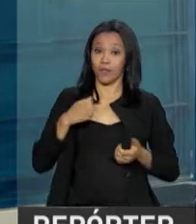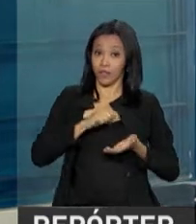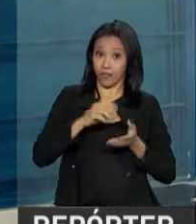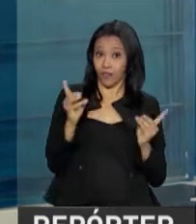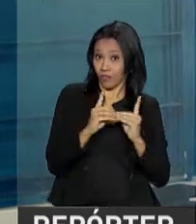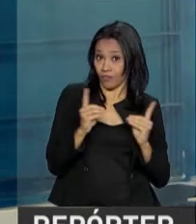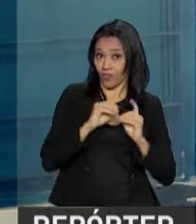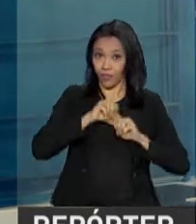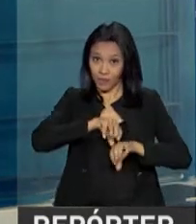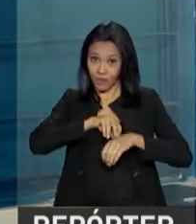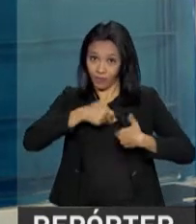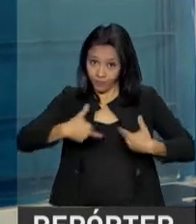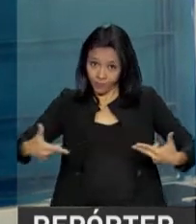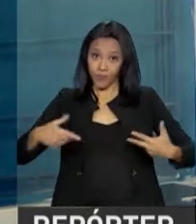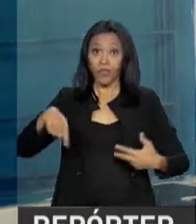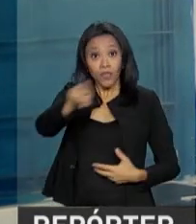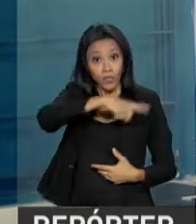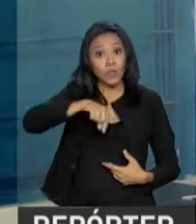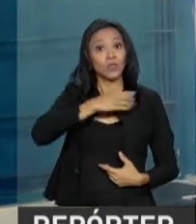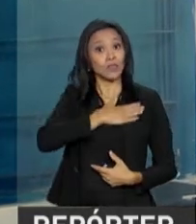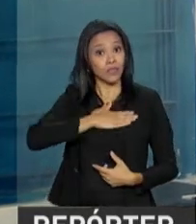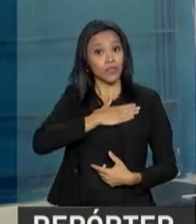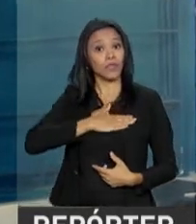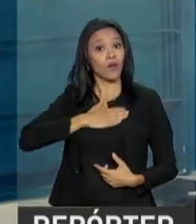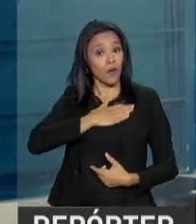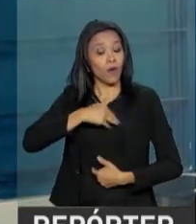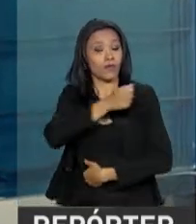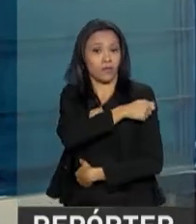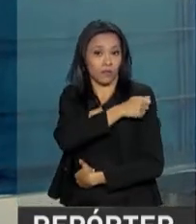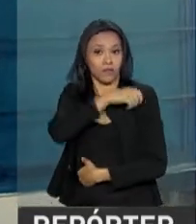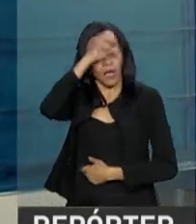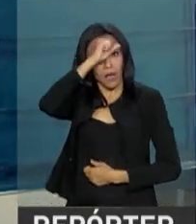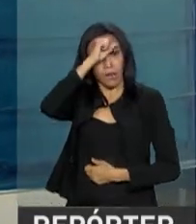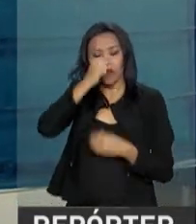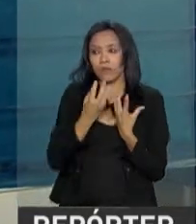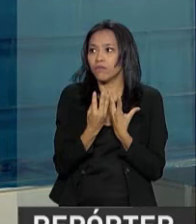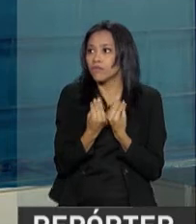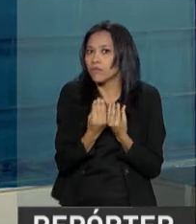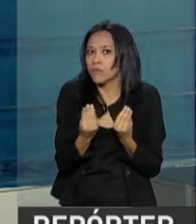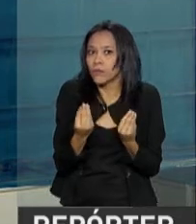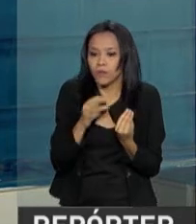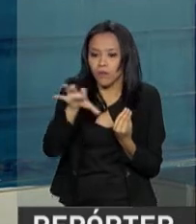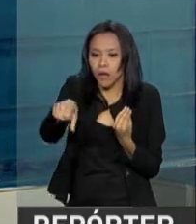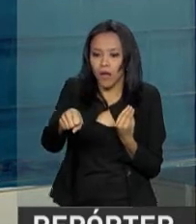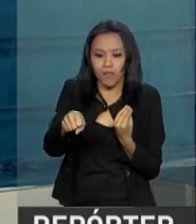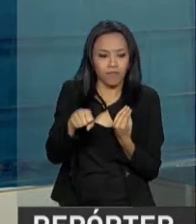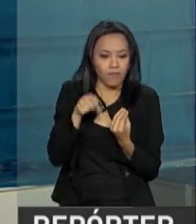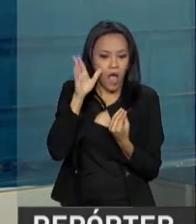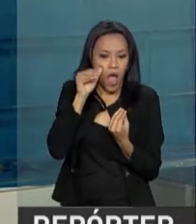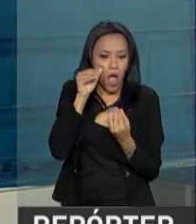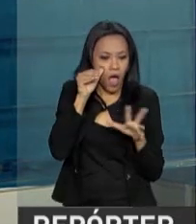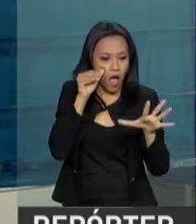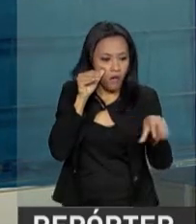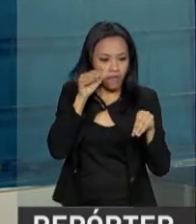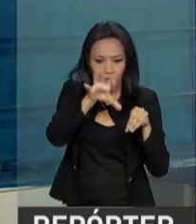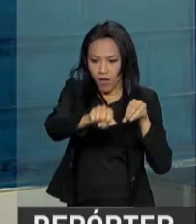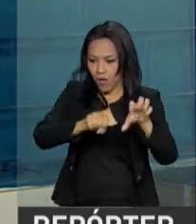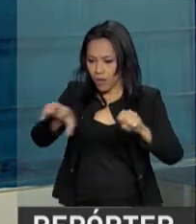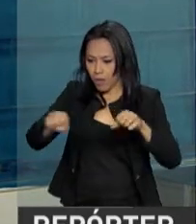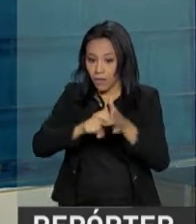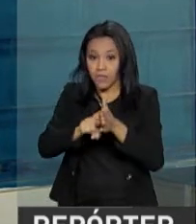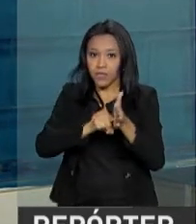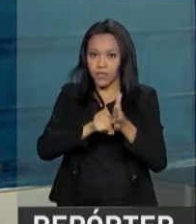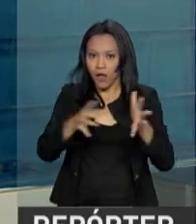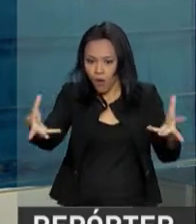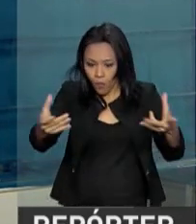gostam vamos lá sob muita tecnologia e aprendi muito eles vão cantando aqui mexendo acolá então eu acho fundamental